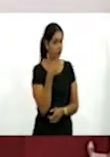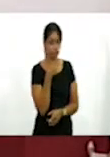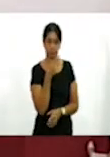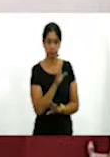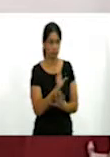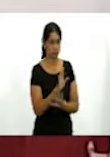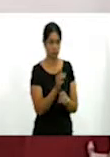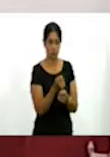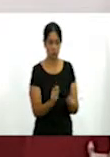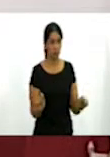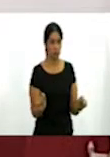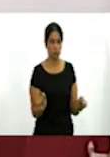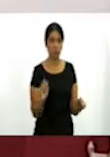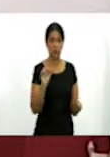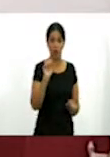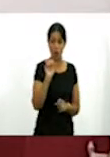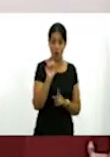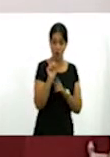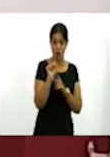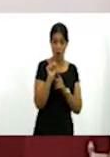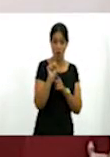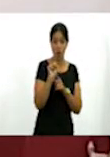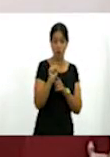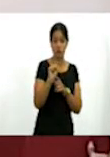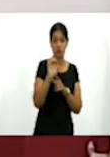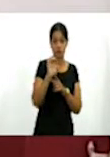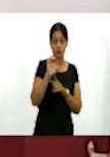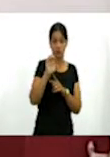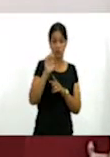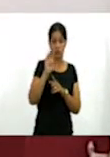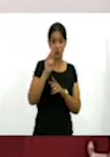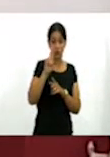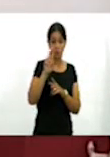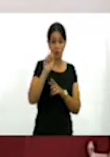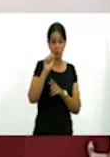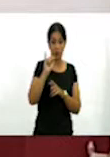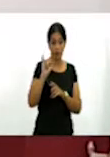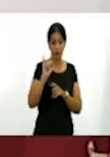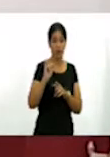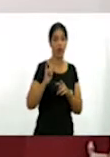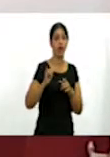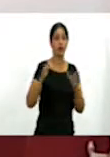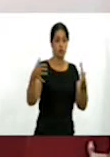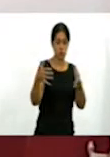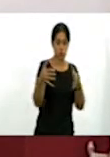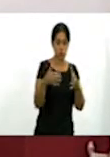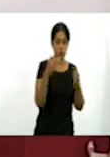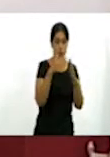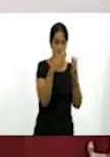o sebrae entra com toda a estrutura e com toda a parte técnica